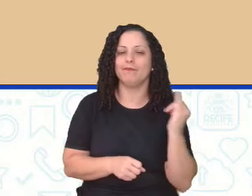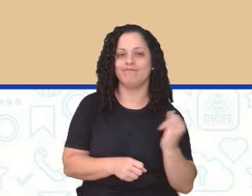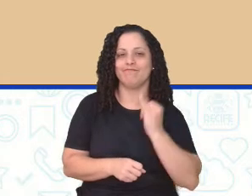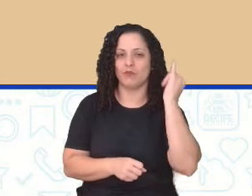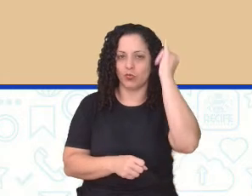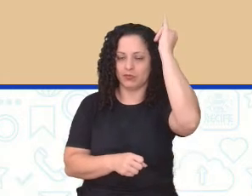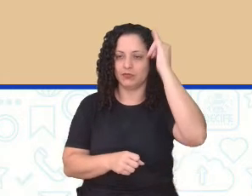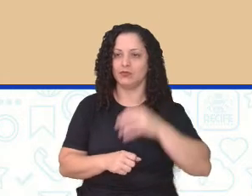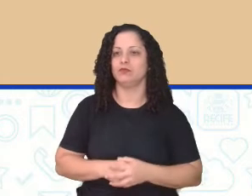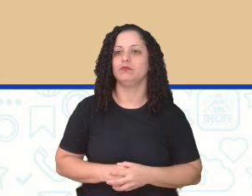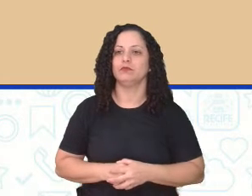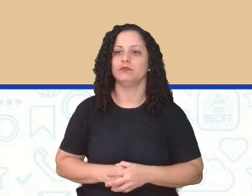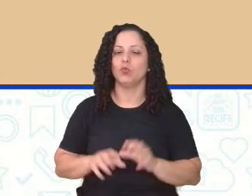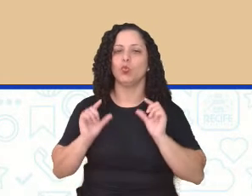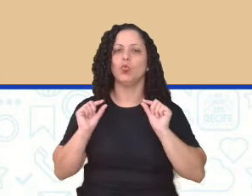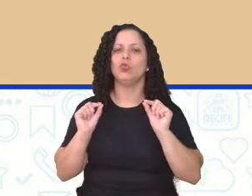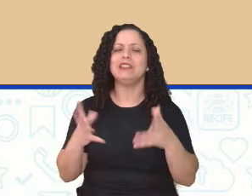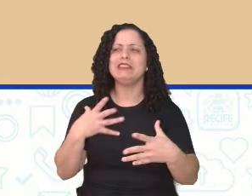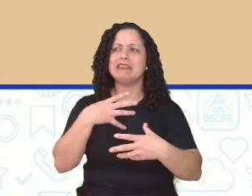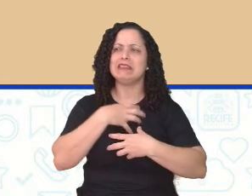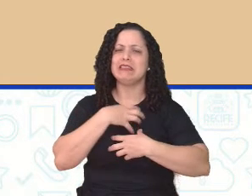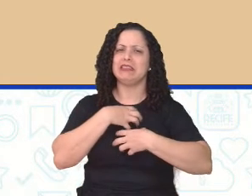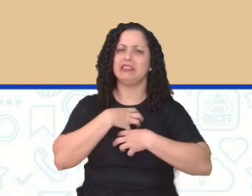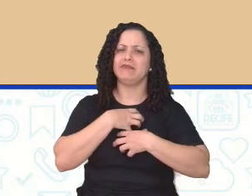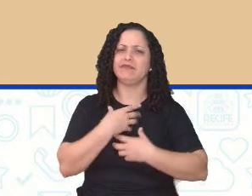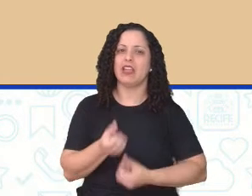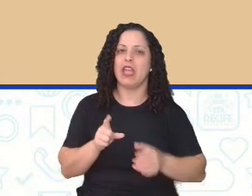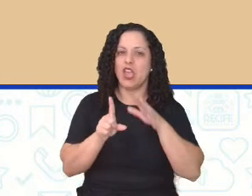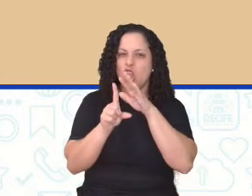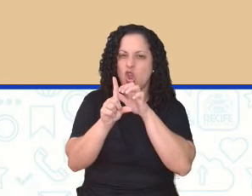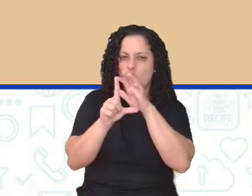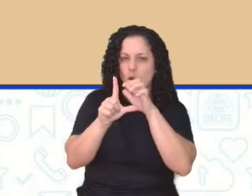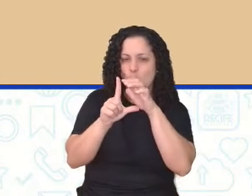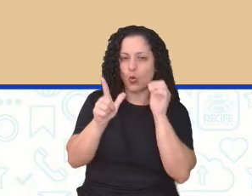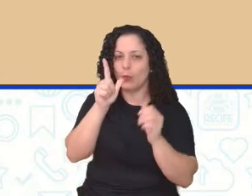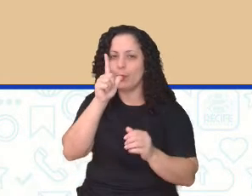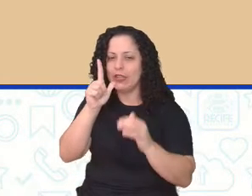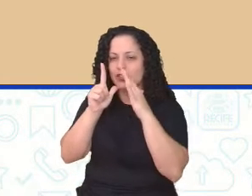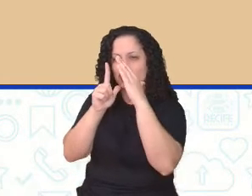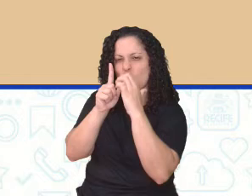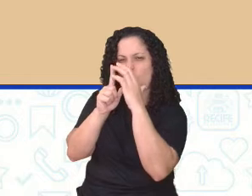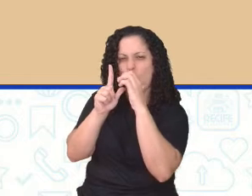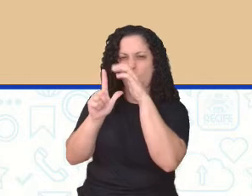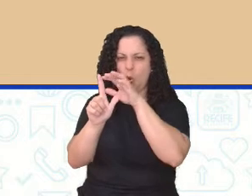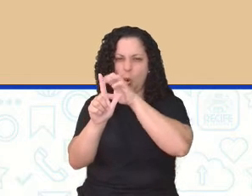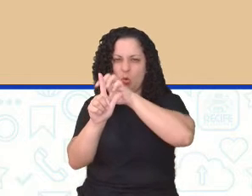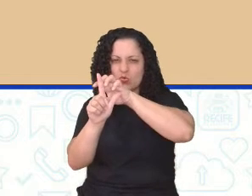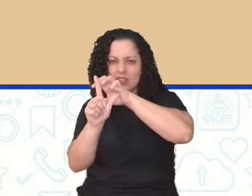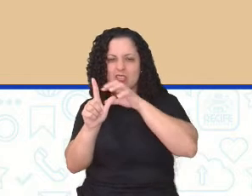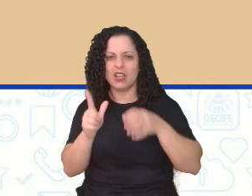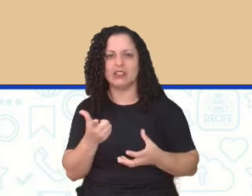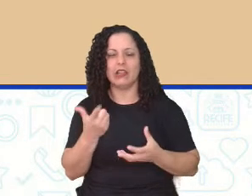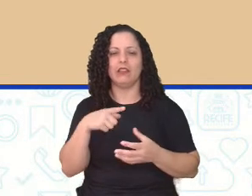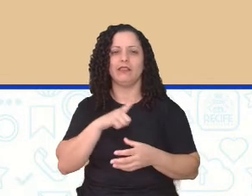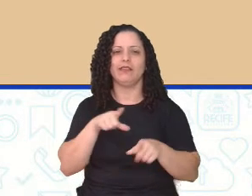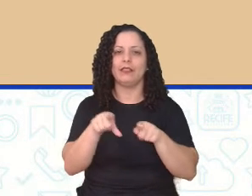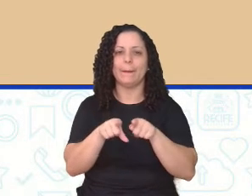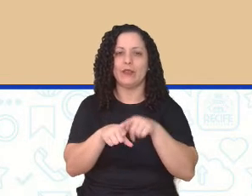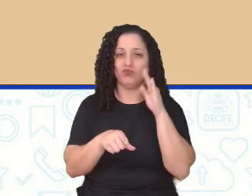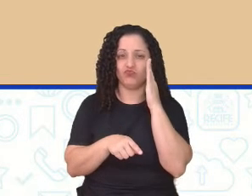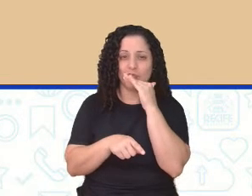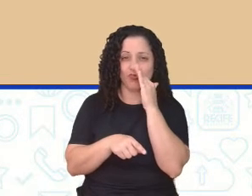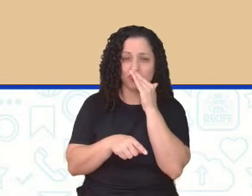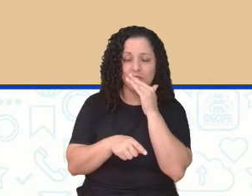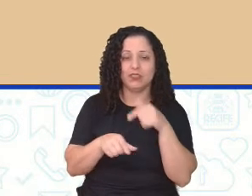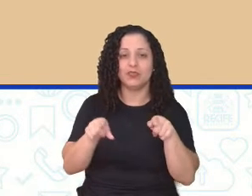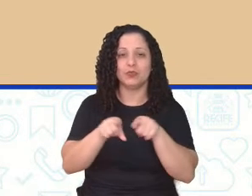proteção. E os principais sintomas dessa doença, uma coceira intensa, mau cheiro, porque sai uma secreção, aumento